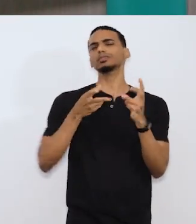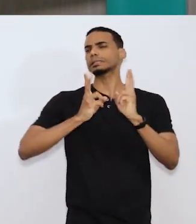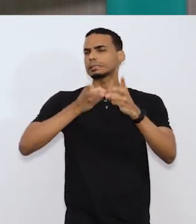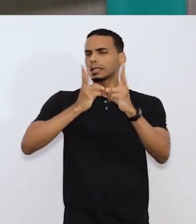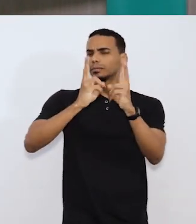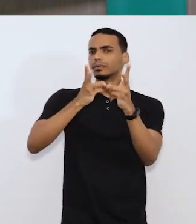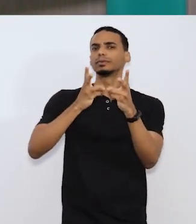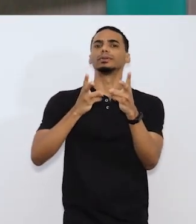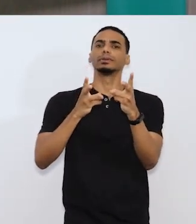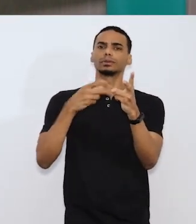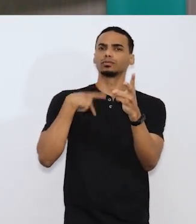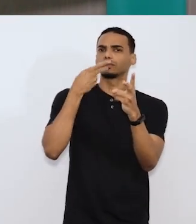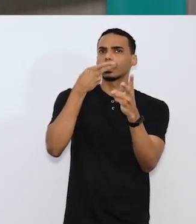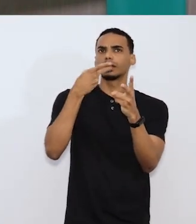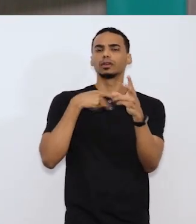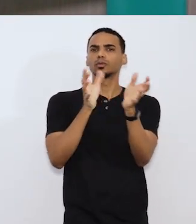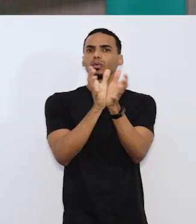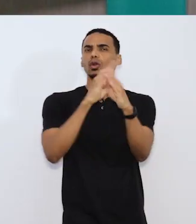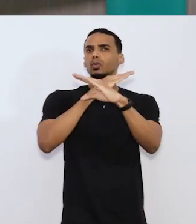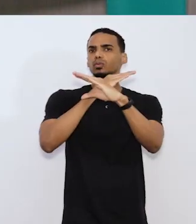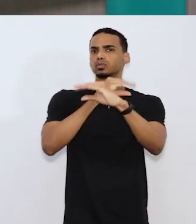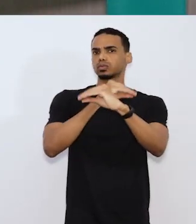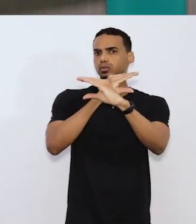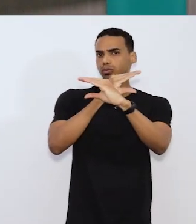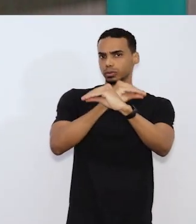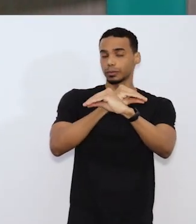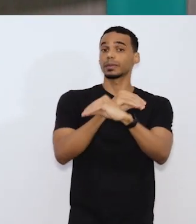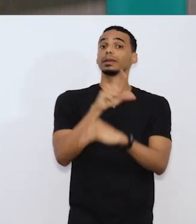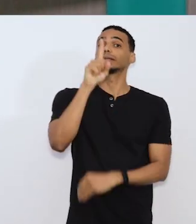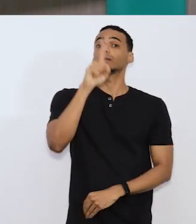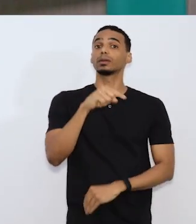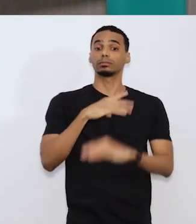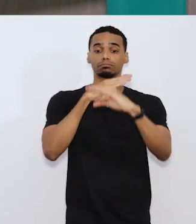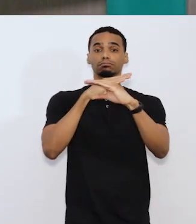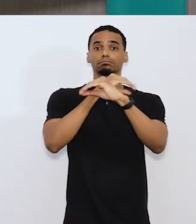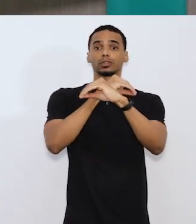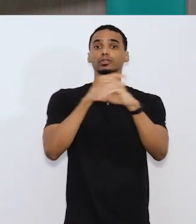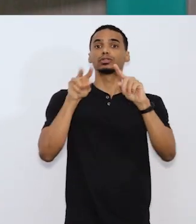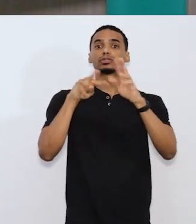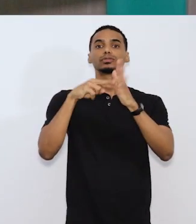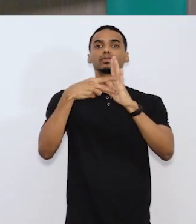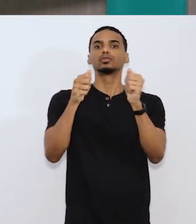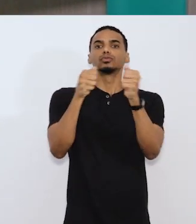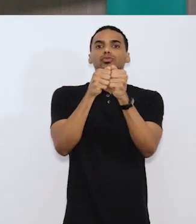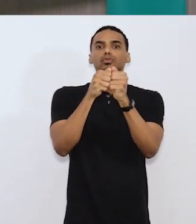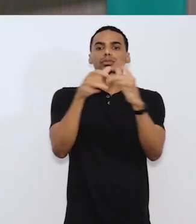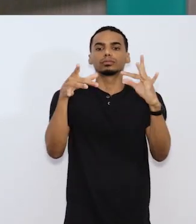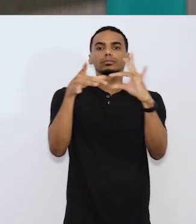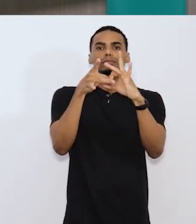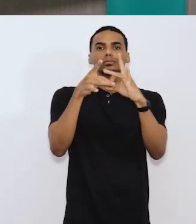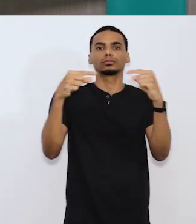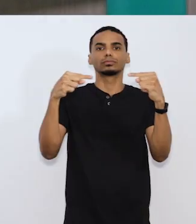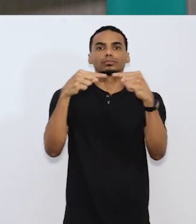que nós falarmos sobre conjunção, nós estamos falando sobre conexão. Nós estamos falando sobre